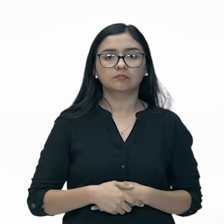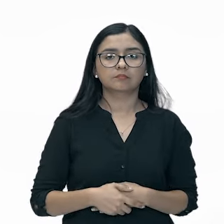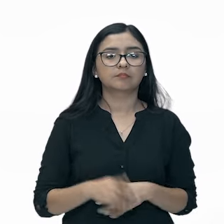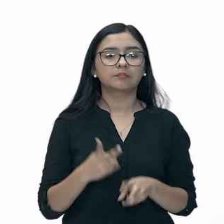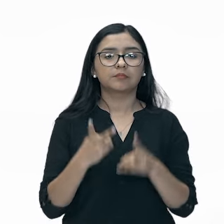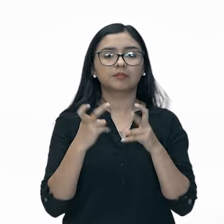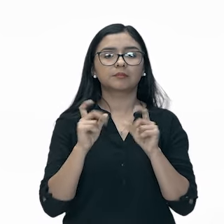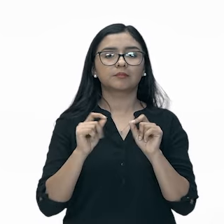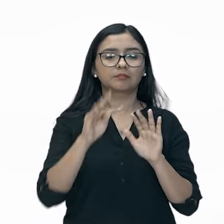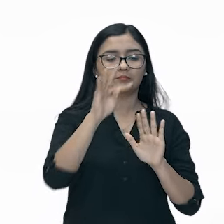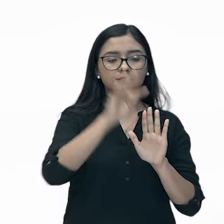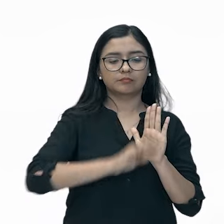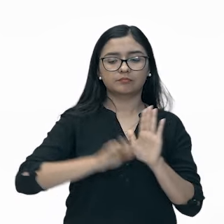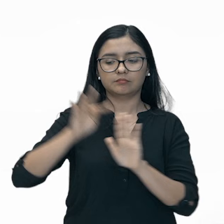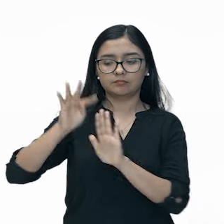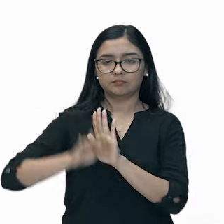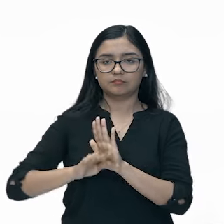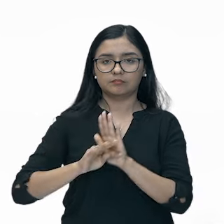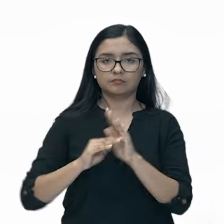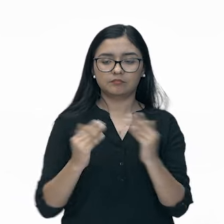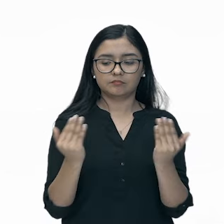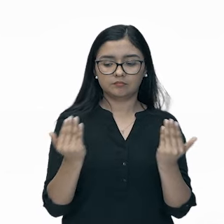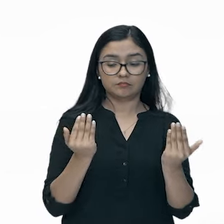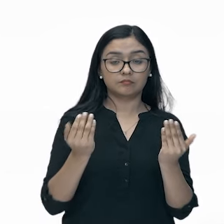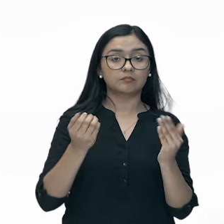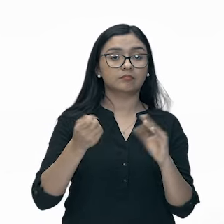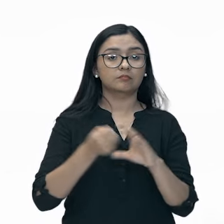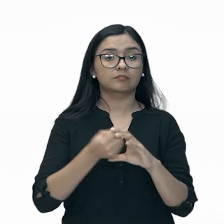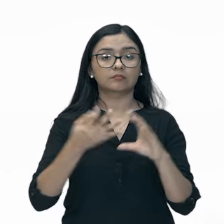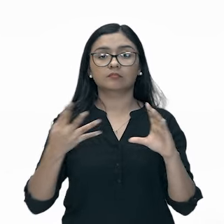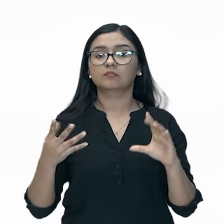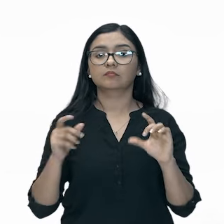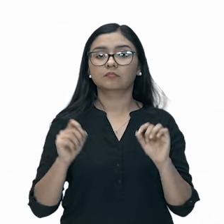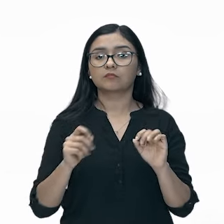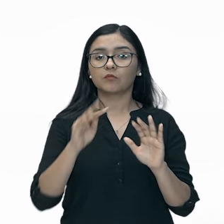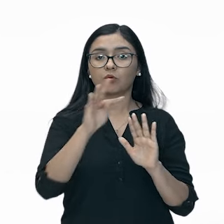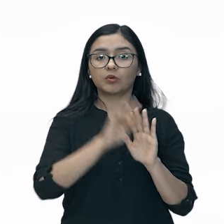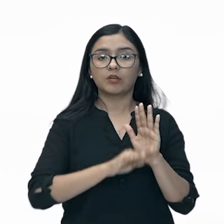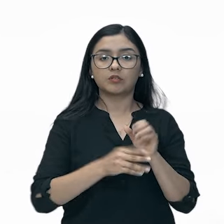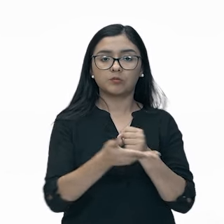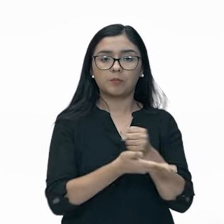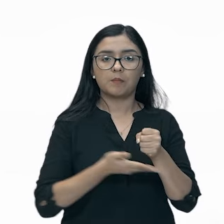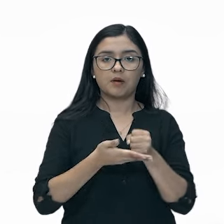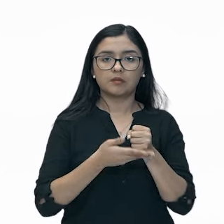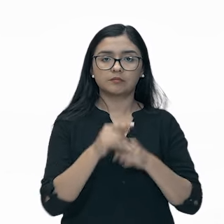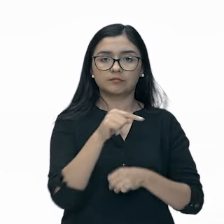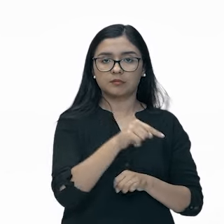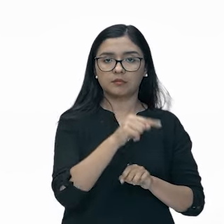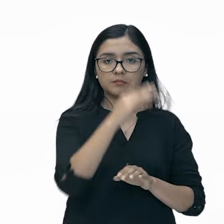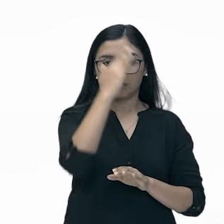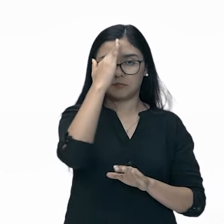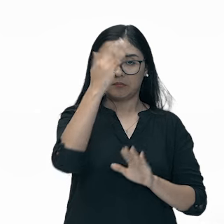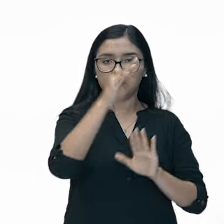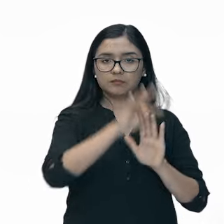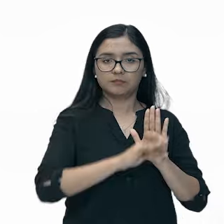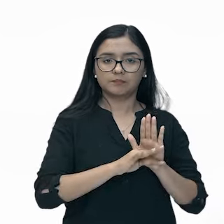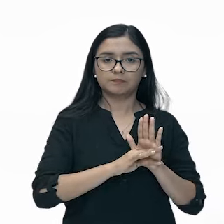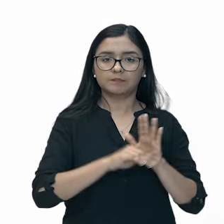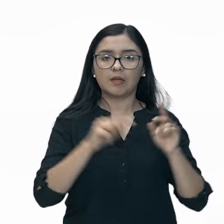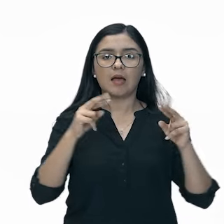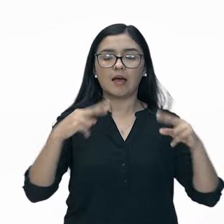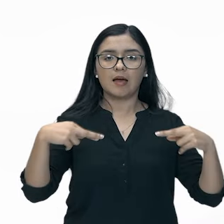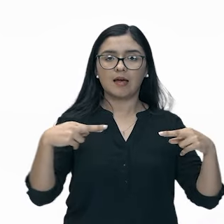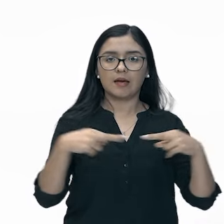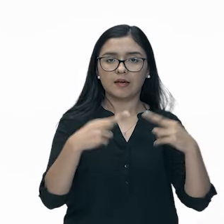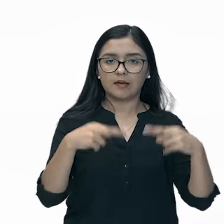que eu trouxe características de quem do texto lá de conçalves dias não é a rima